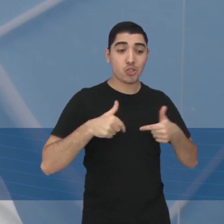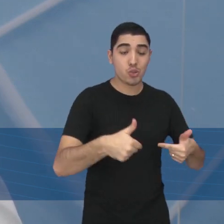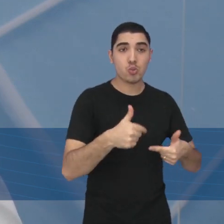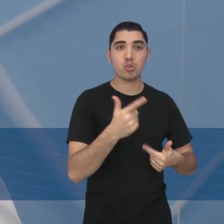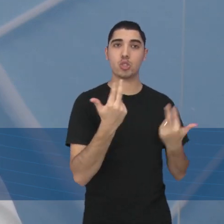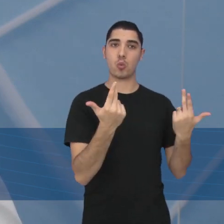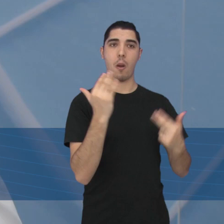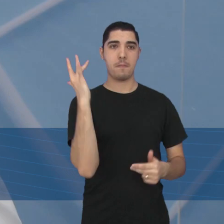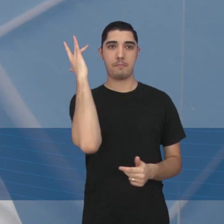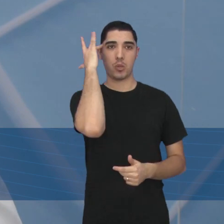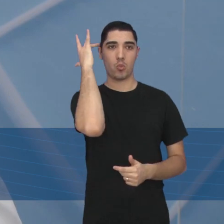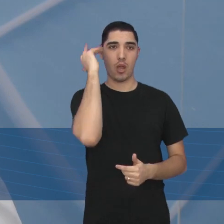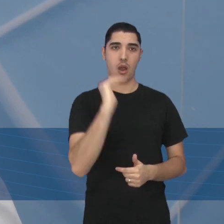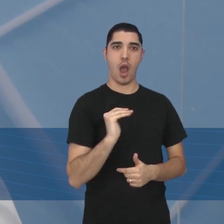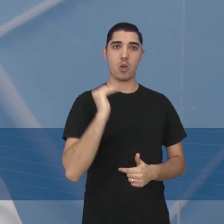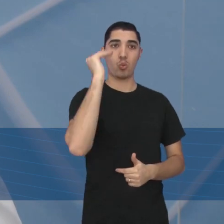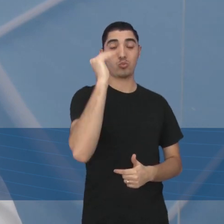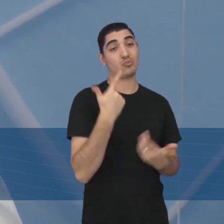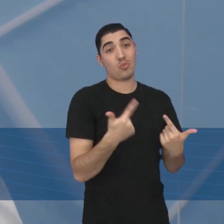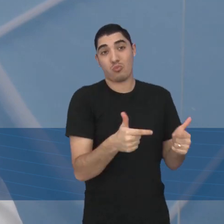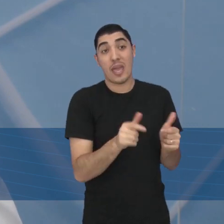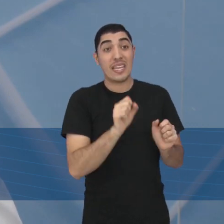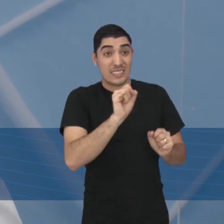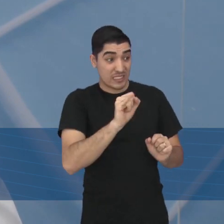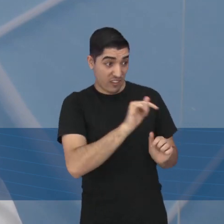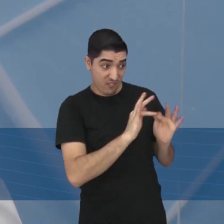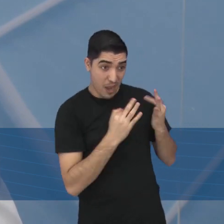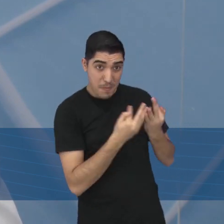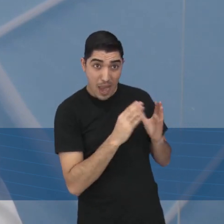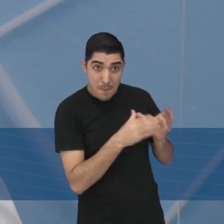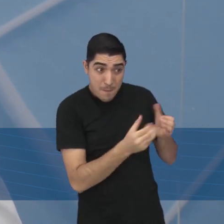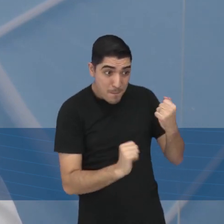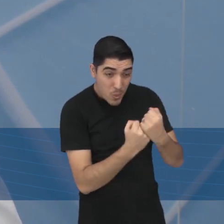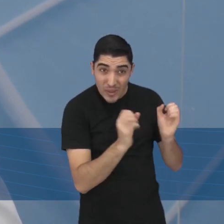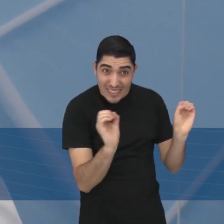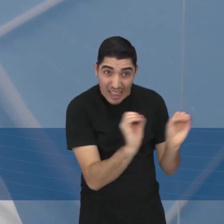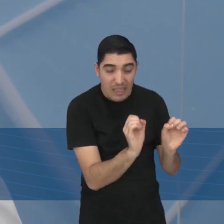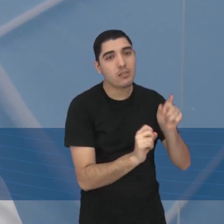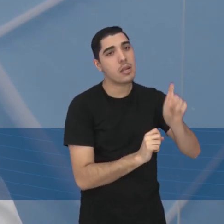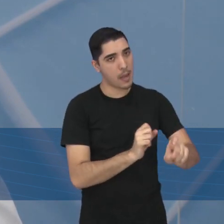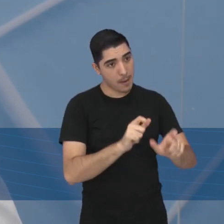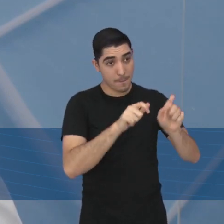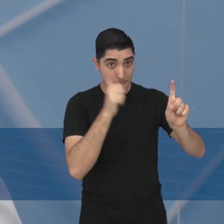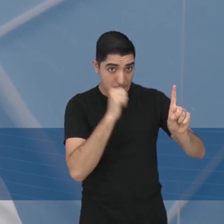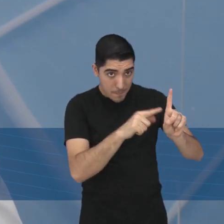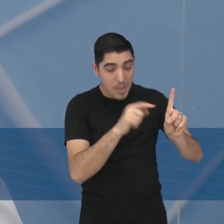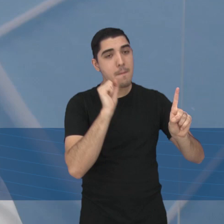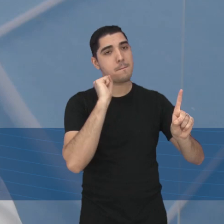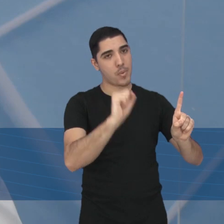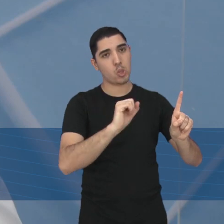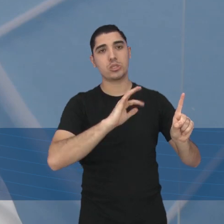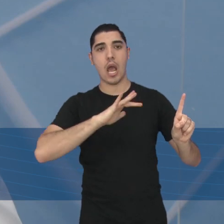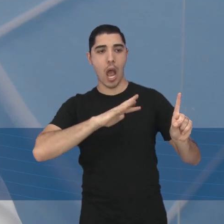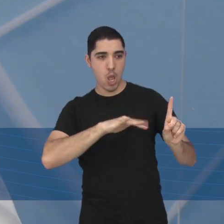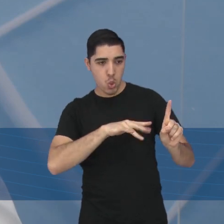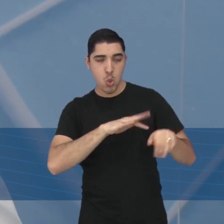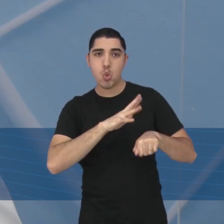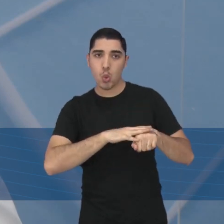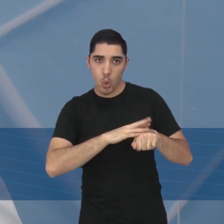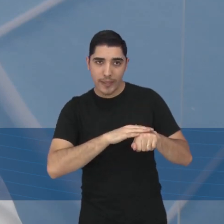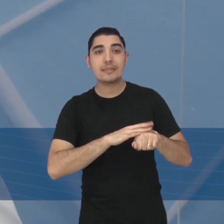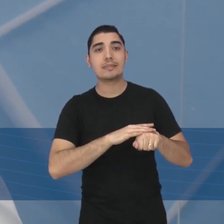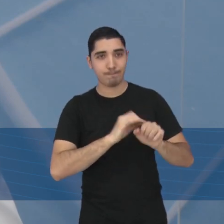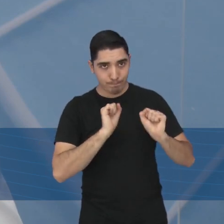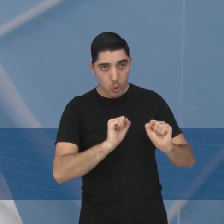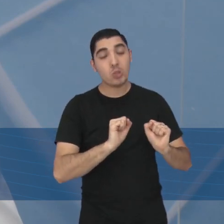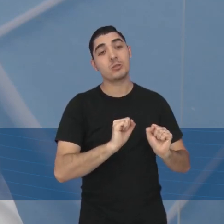apoio, e muitas vezes ela não vai ter esse apoio. Quando ela não tem esse apoio, ela pode adoecer, né? Além de adoecer, ela vai fazer escolhas na